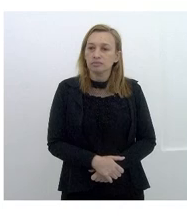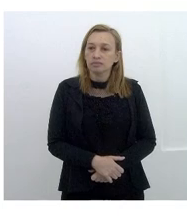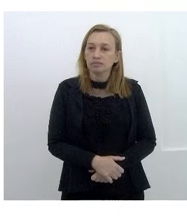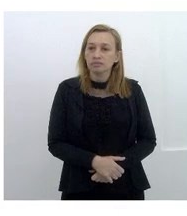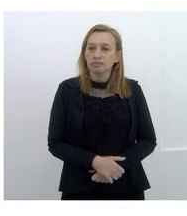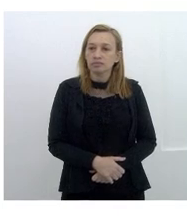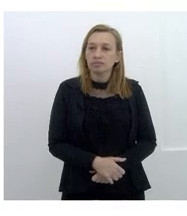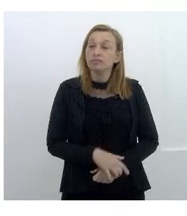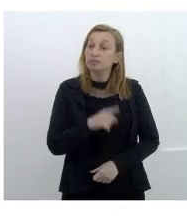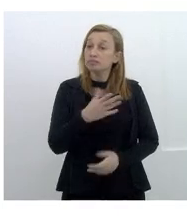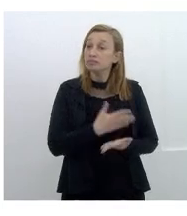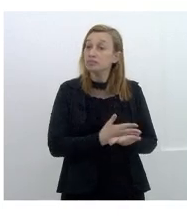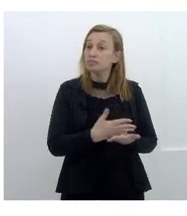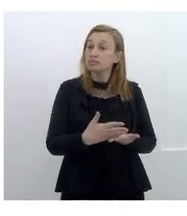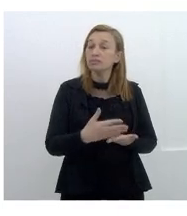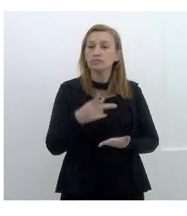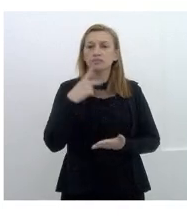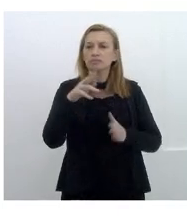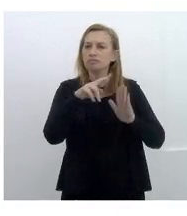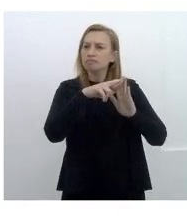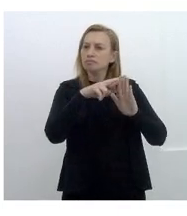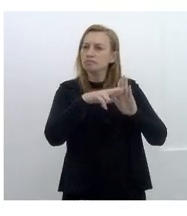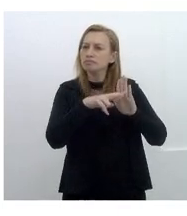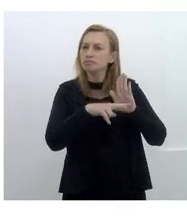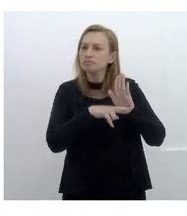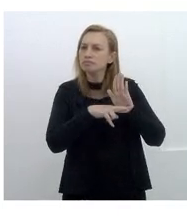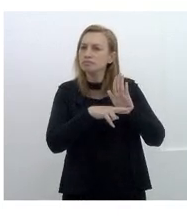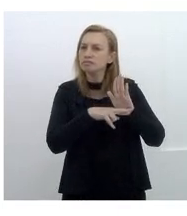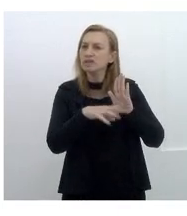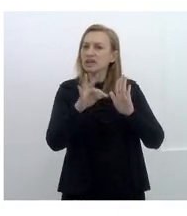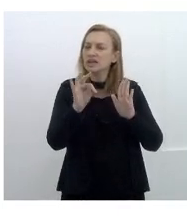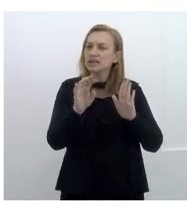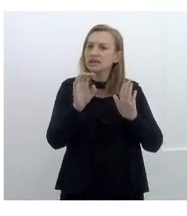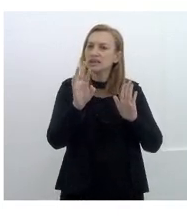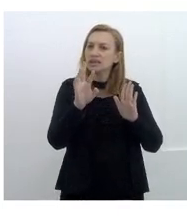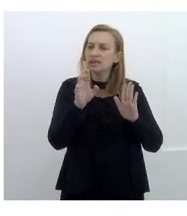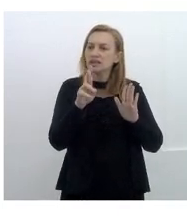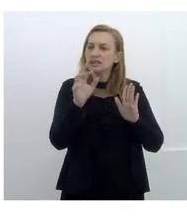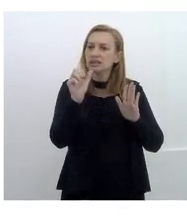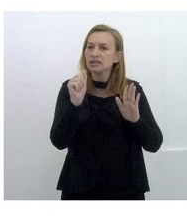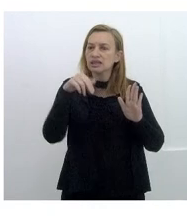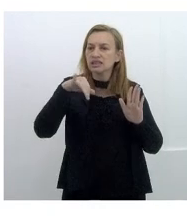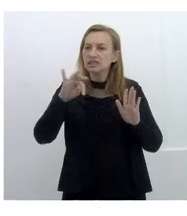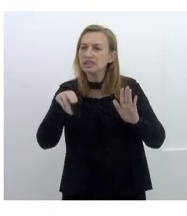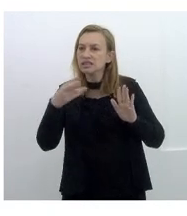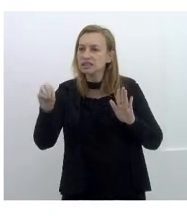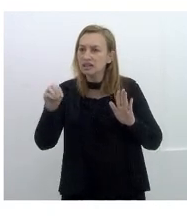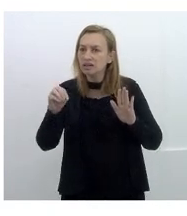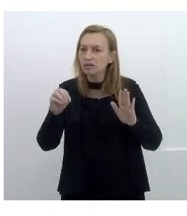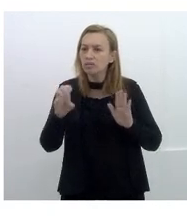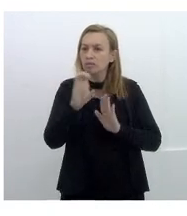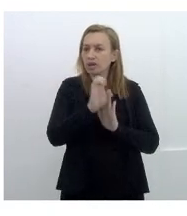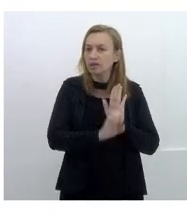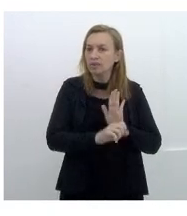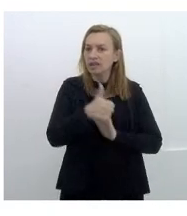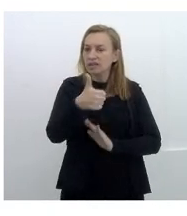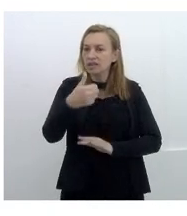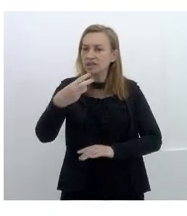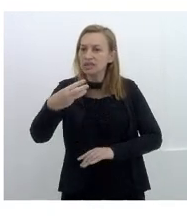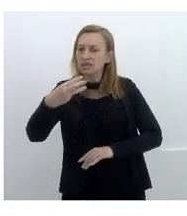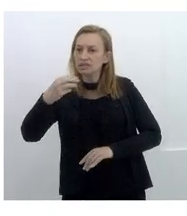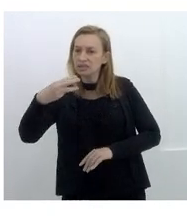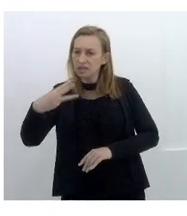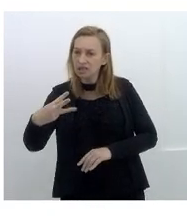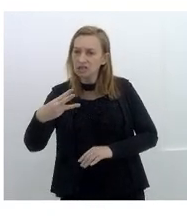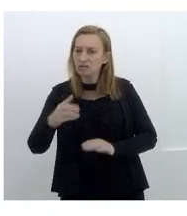e aqui a gente começa a entrar nas regras de transição as suas regras trazidas pela Emenda 103 que foram